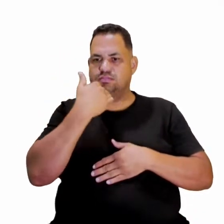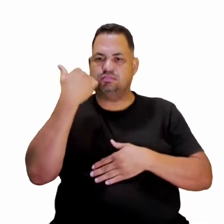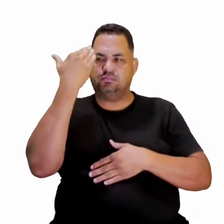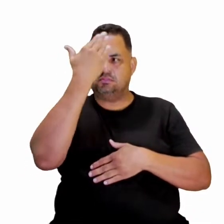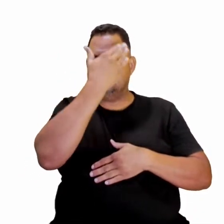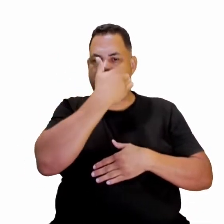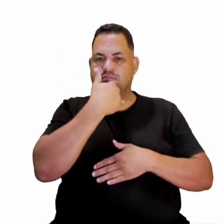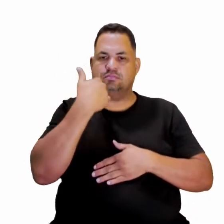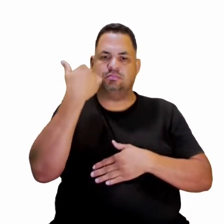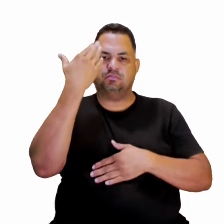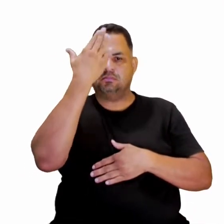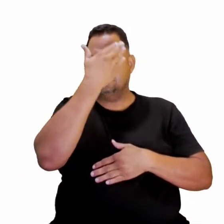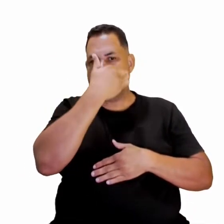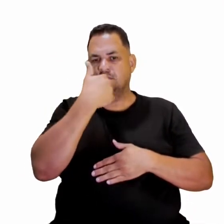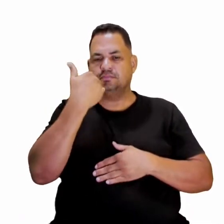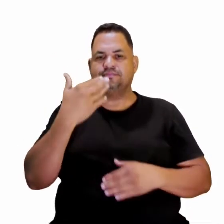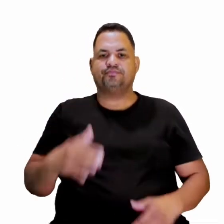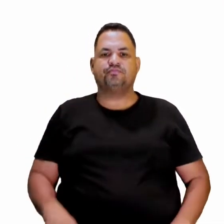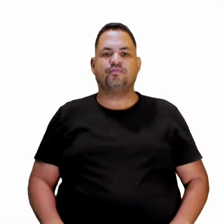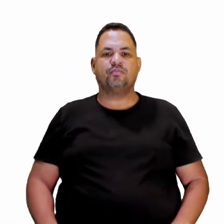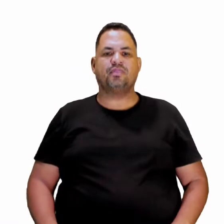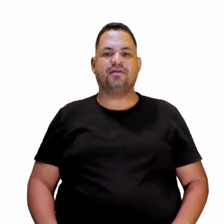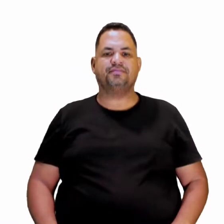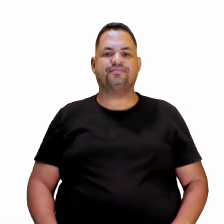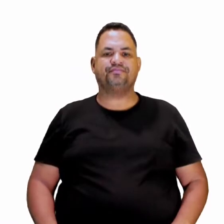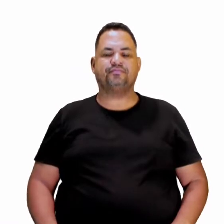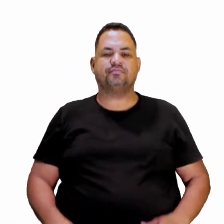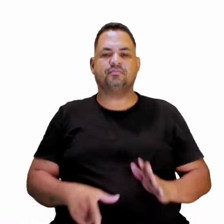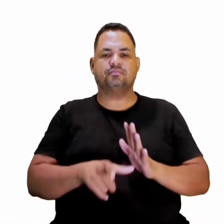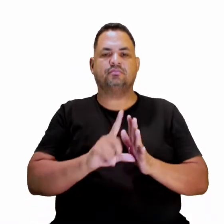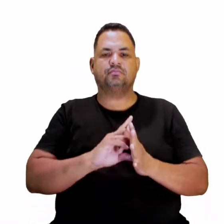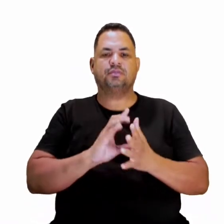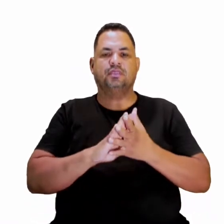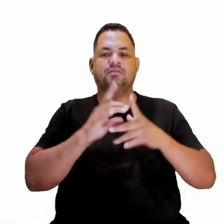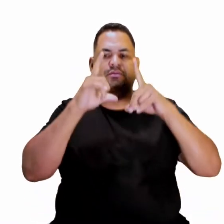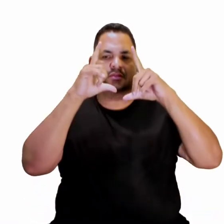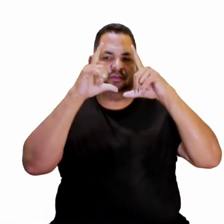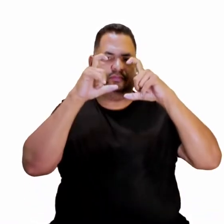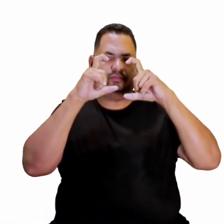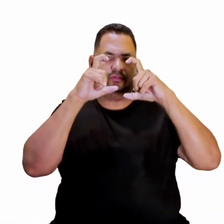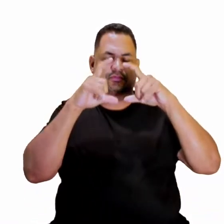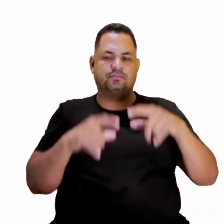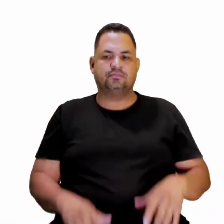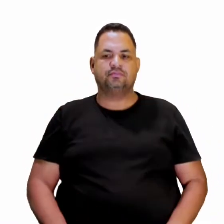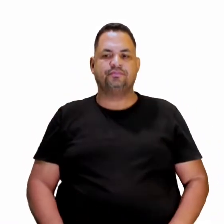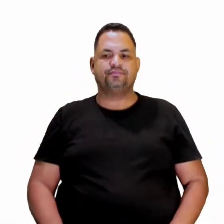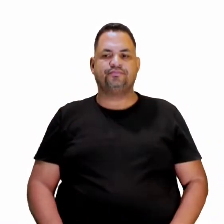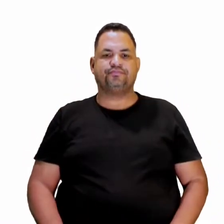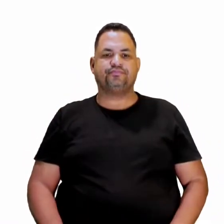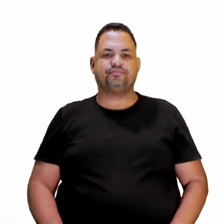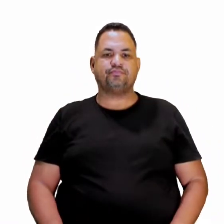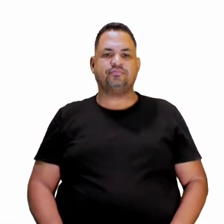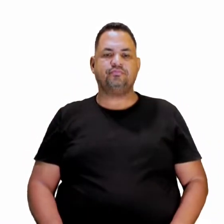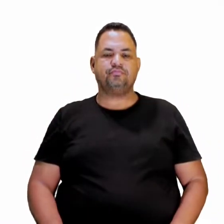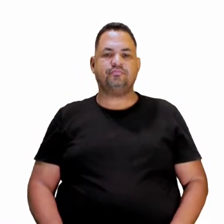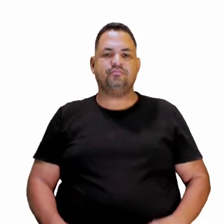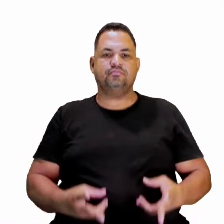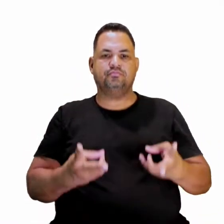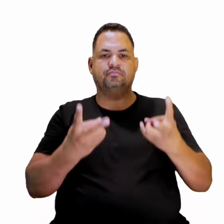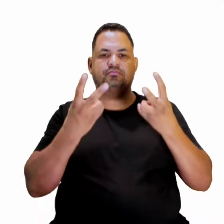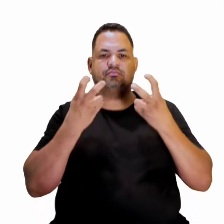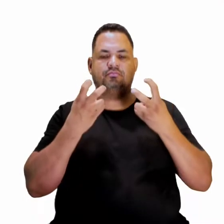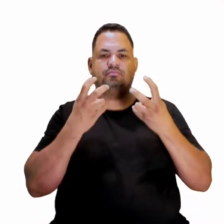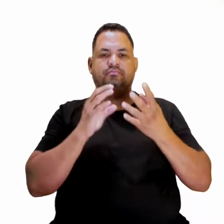face, before the photo, antes da foto. Aí eu venho aqui e percebo que o meu